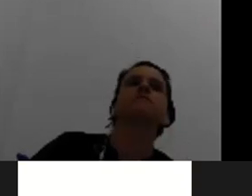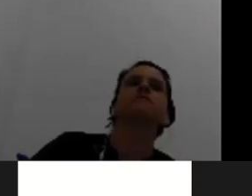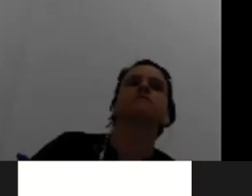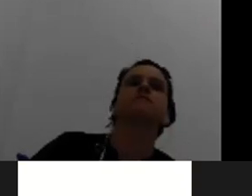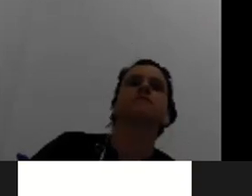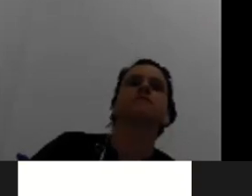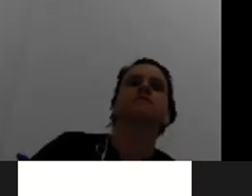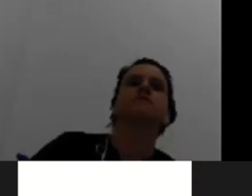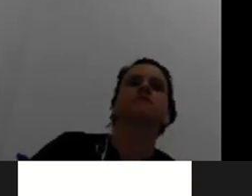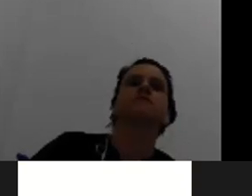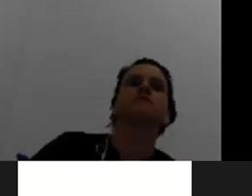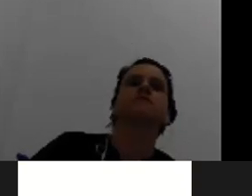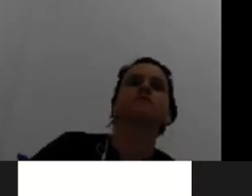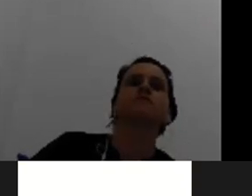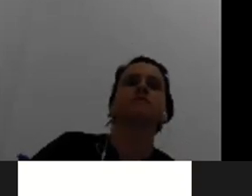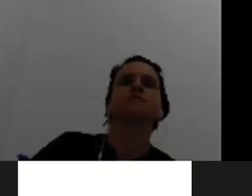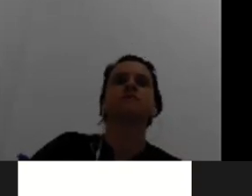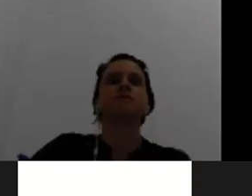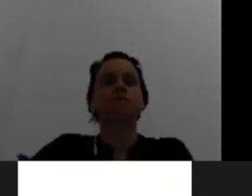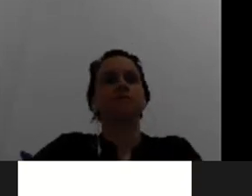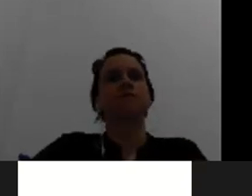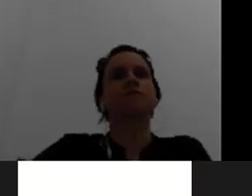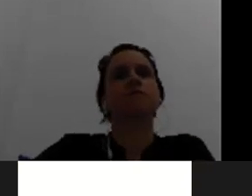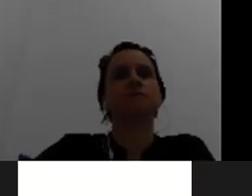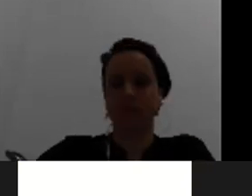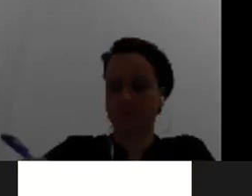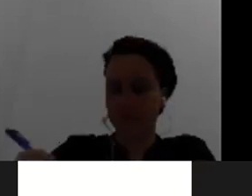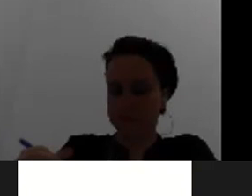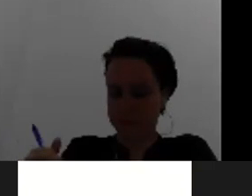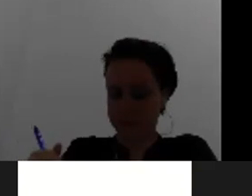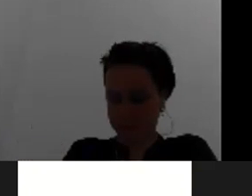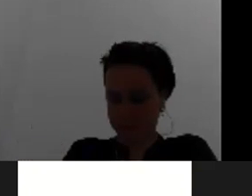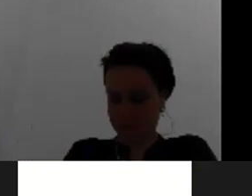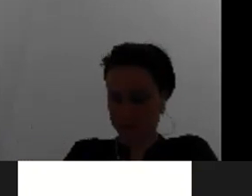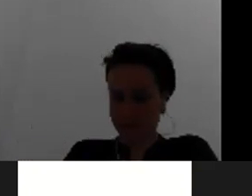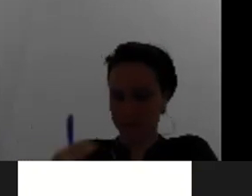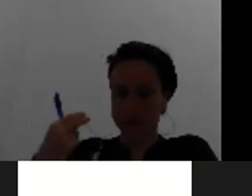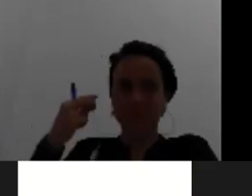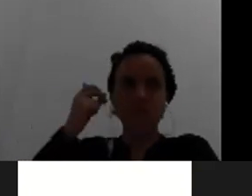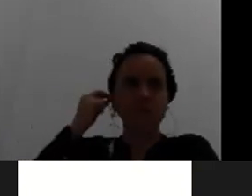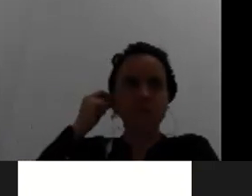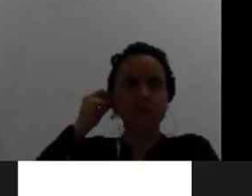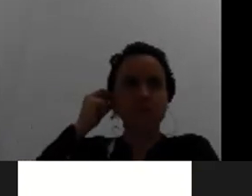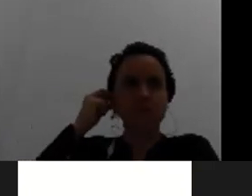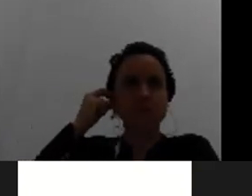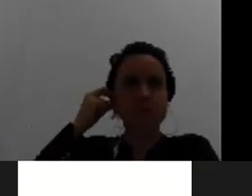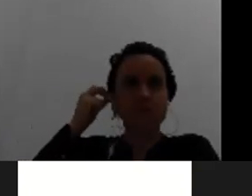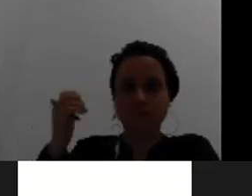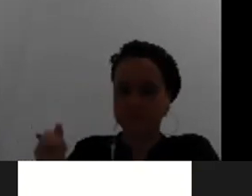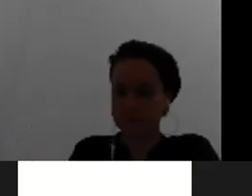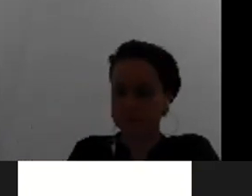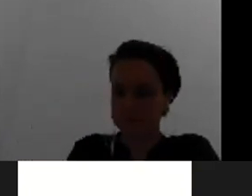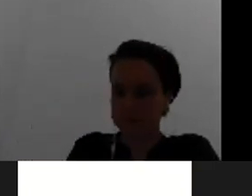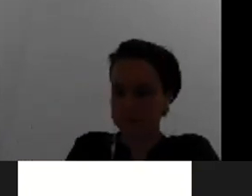Porque eu gosto muito da Araeli Egge e do seu trabalho, né? Mas o que eu noto no livro, A Crítica